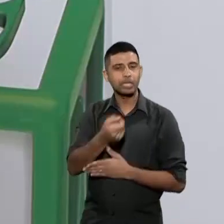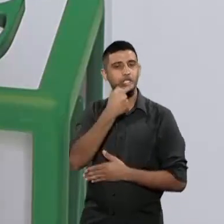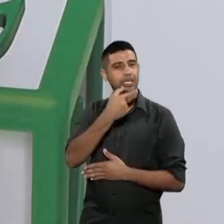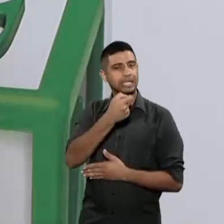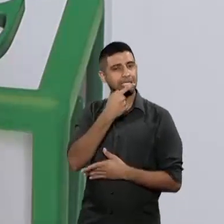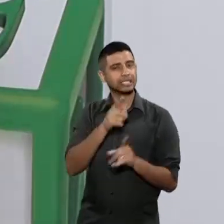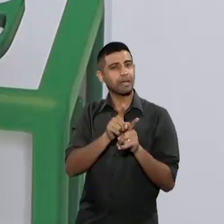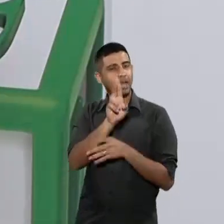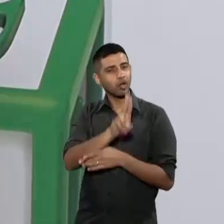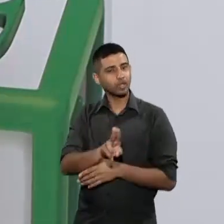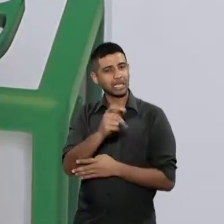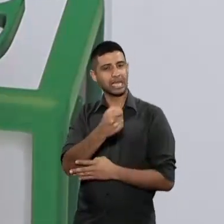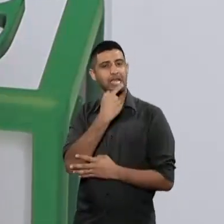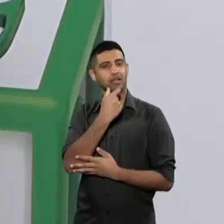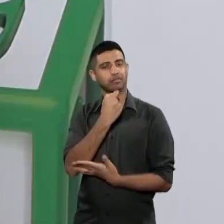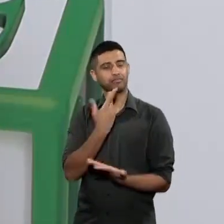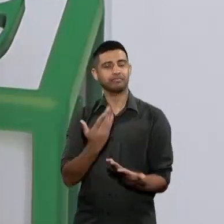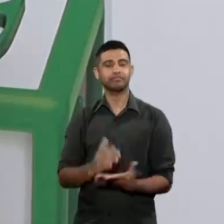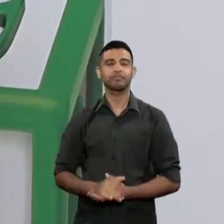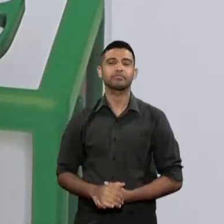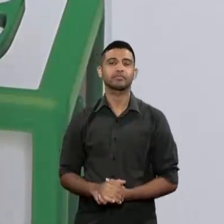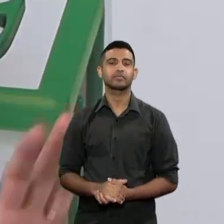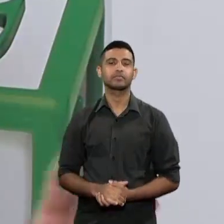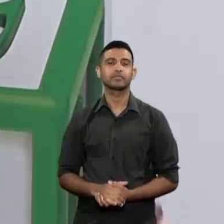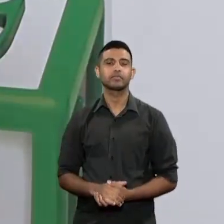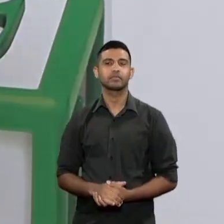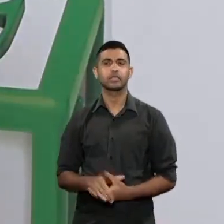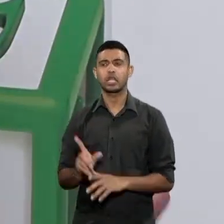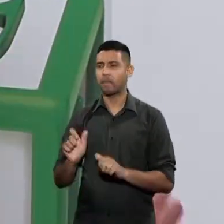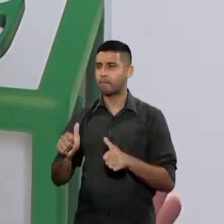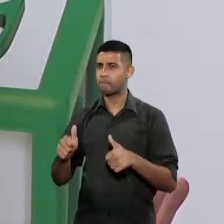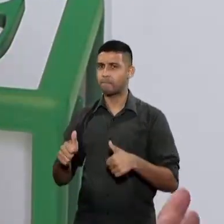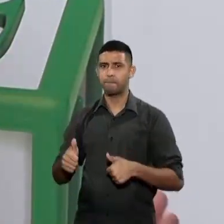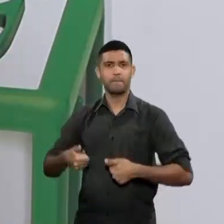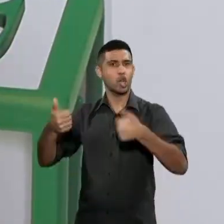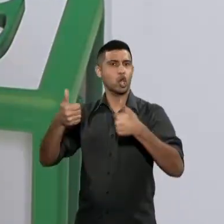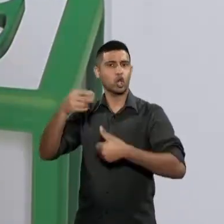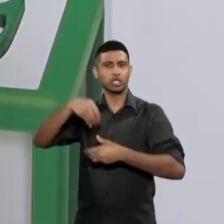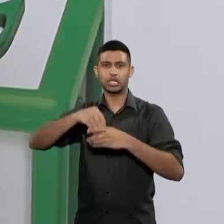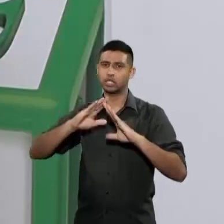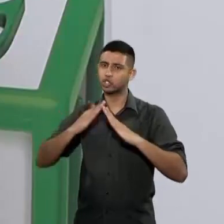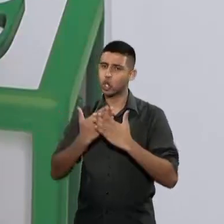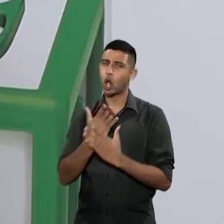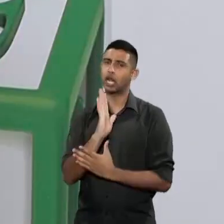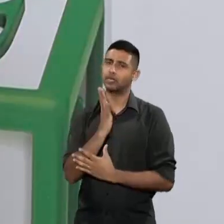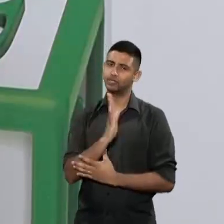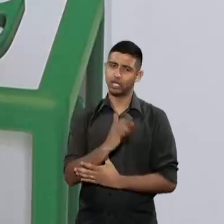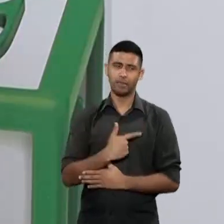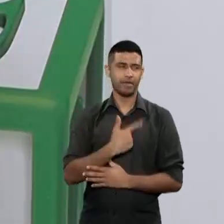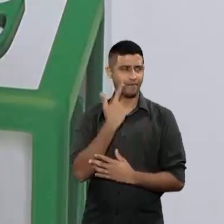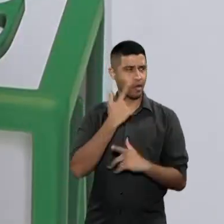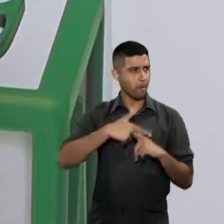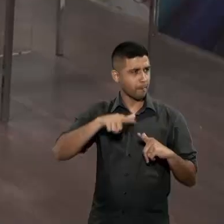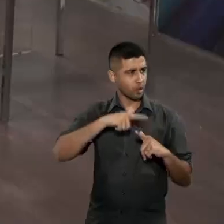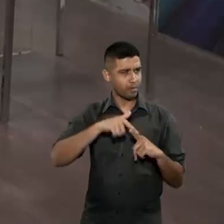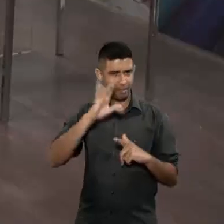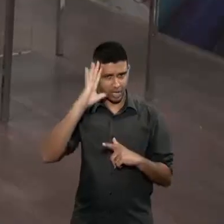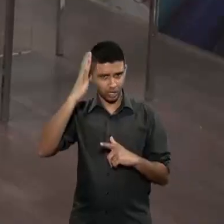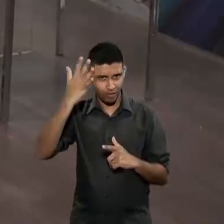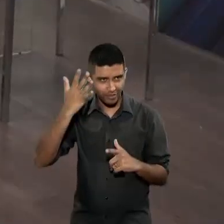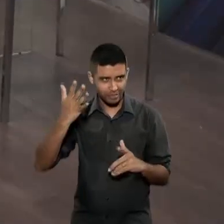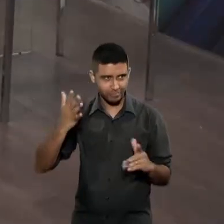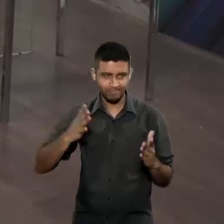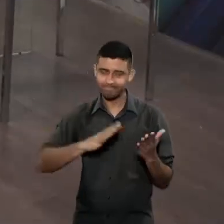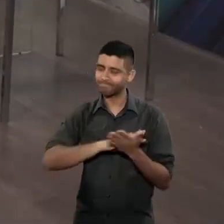a medicação, a fazer uso da medicação e já melhorou na escola, né? Mas né, Carla, o problema não estava